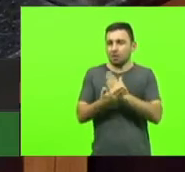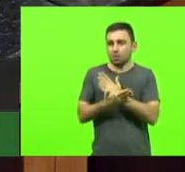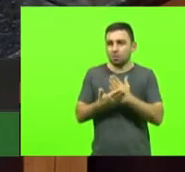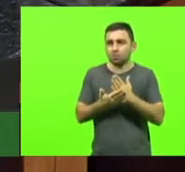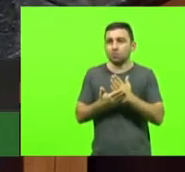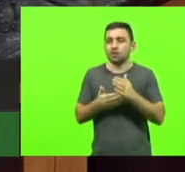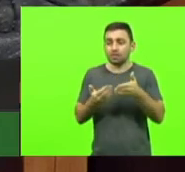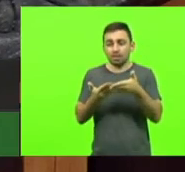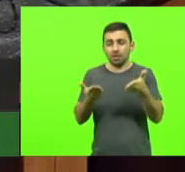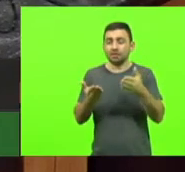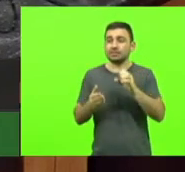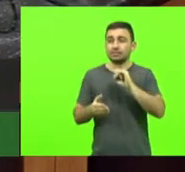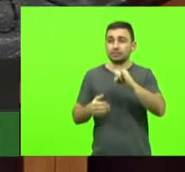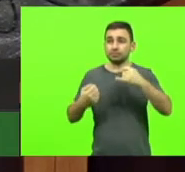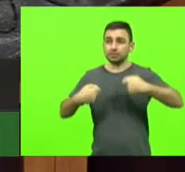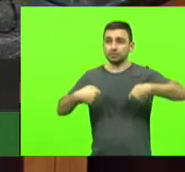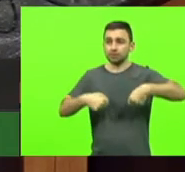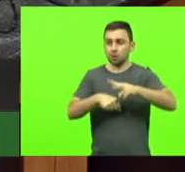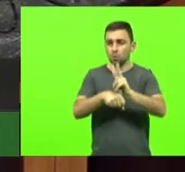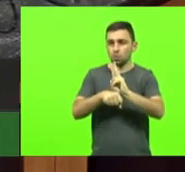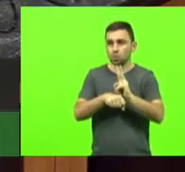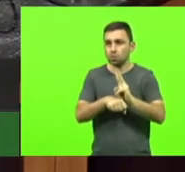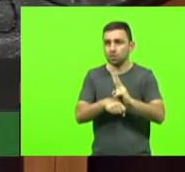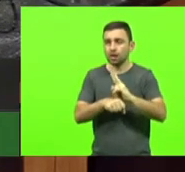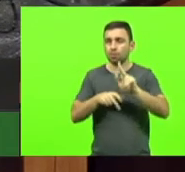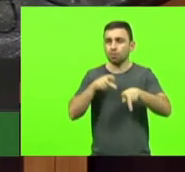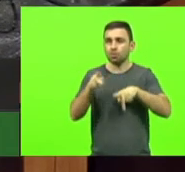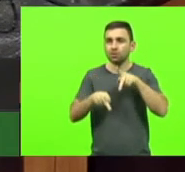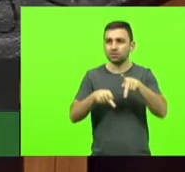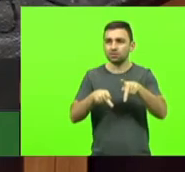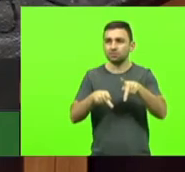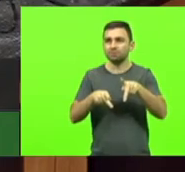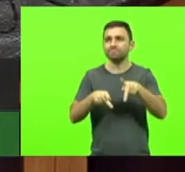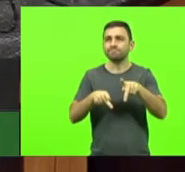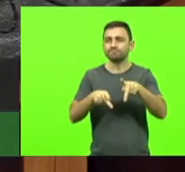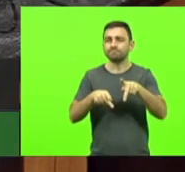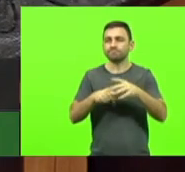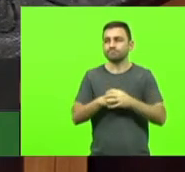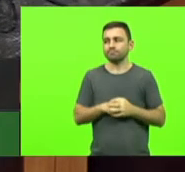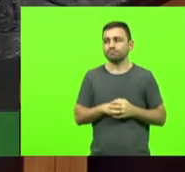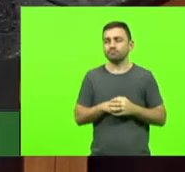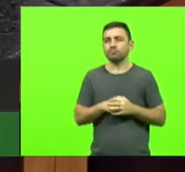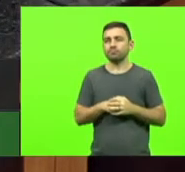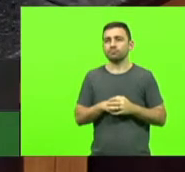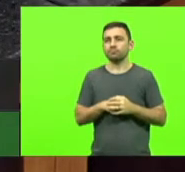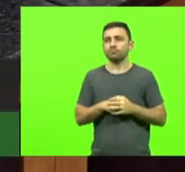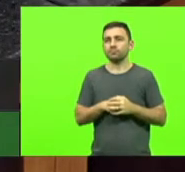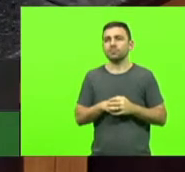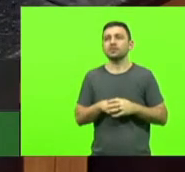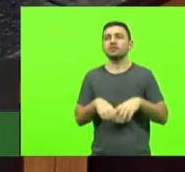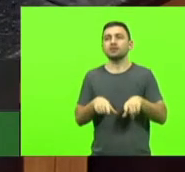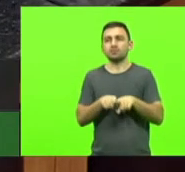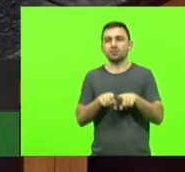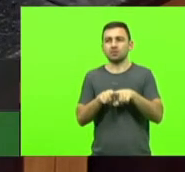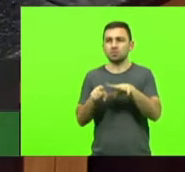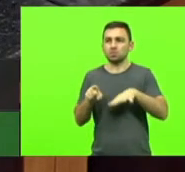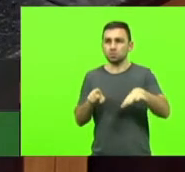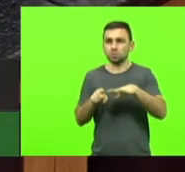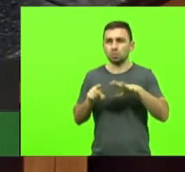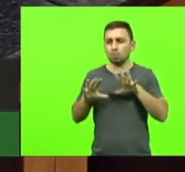as necessidades de proteger seu povo. Tomaram a capital sem